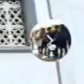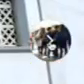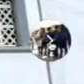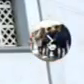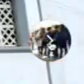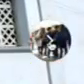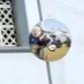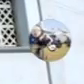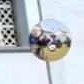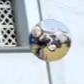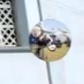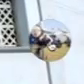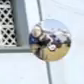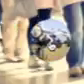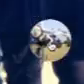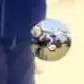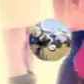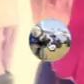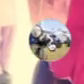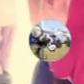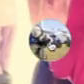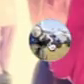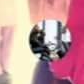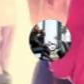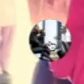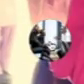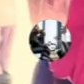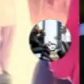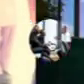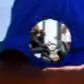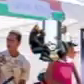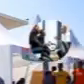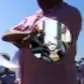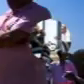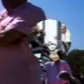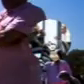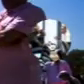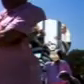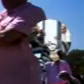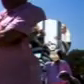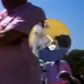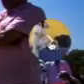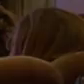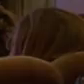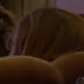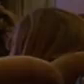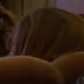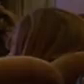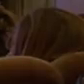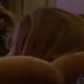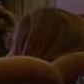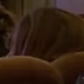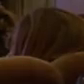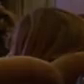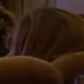vida ativa. Algo que, segundo esta empreendedora, depende em primeiro lugar da forma como a sociedade olha para